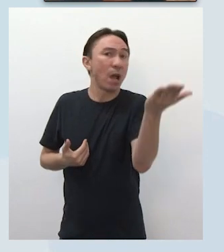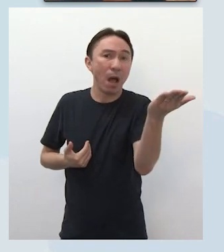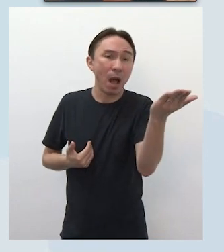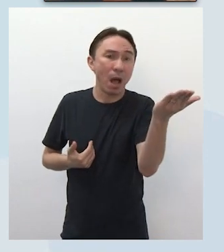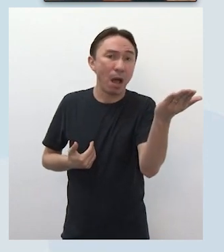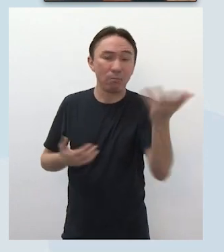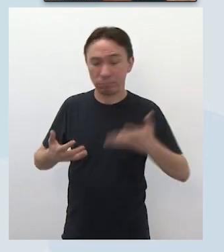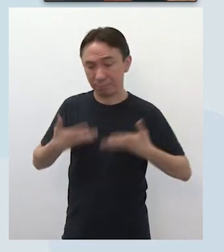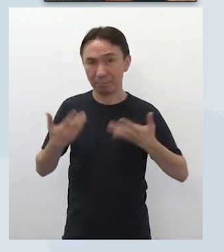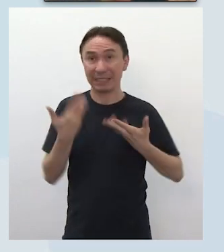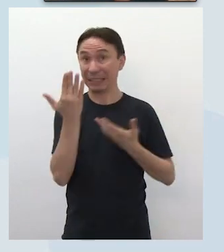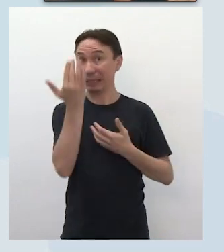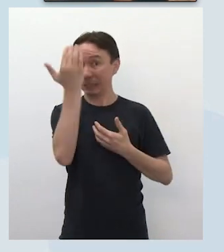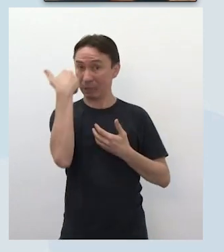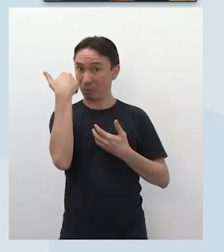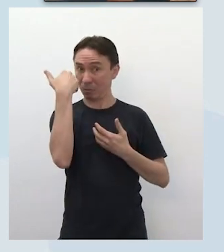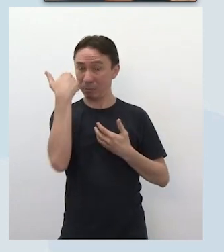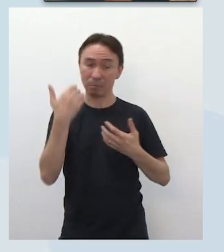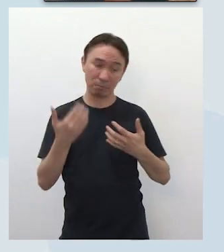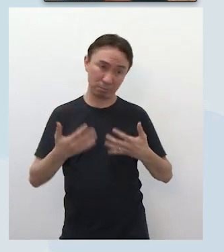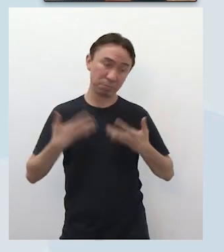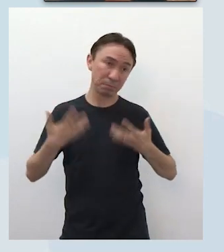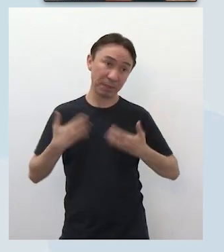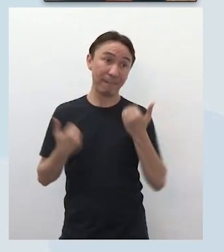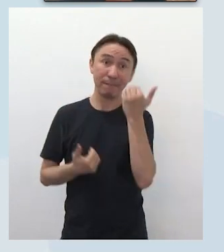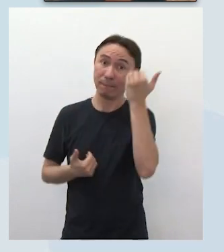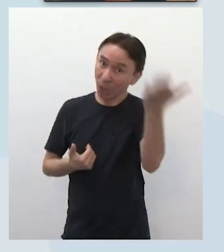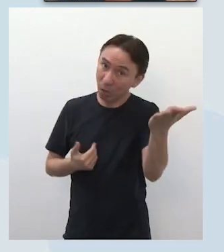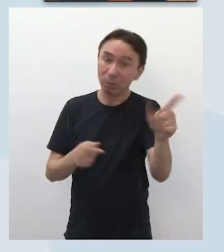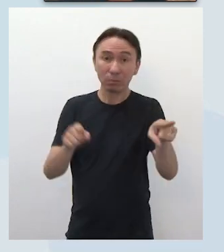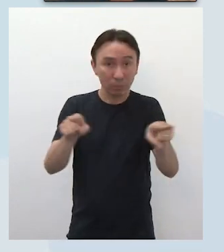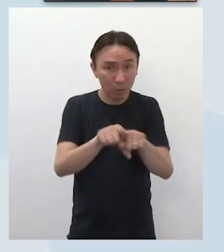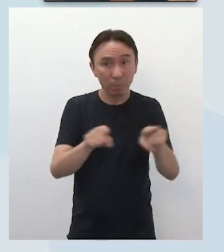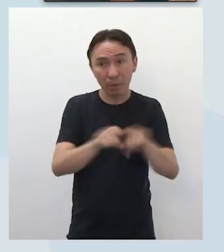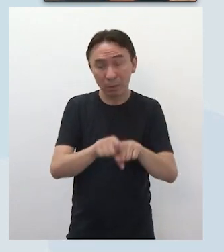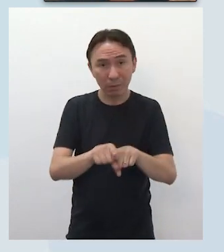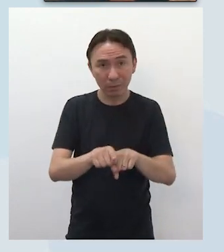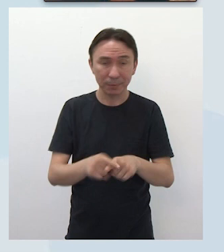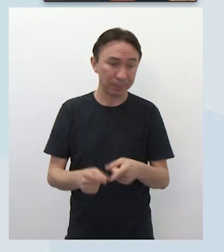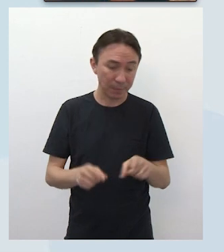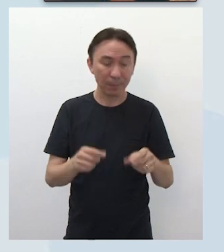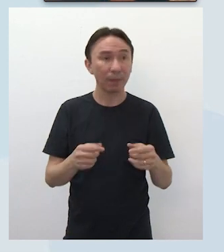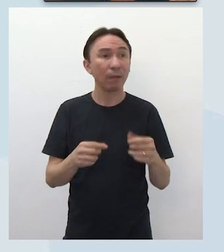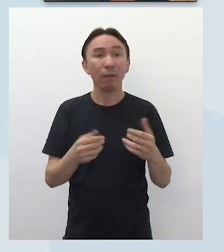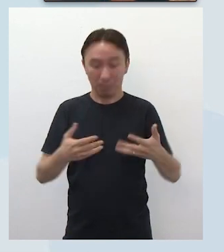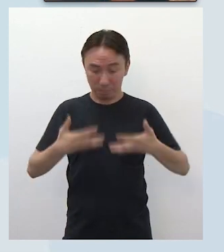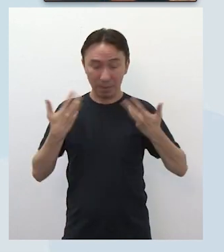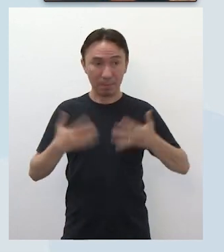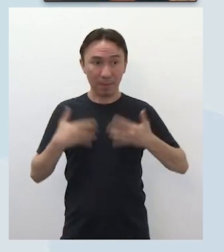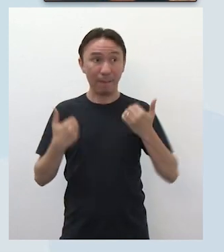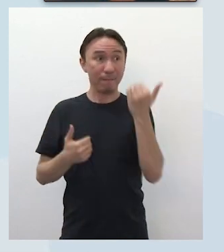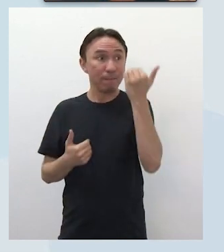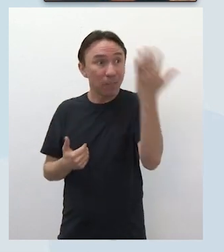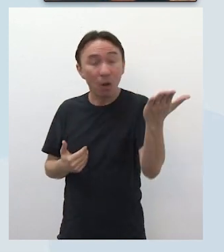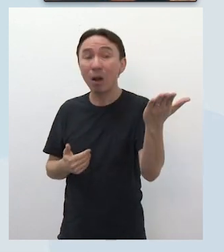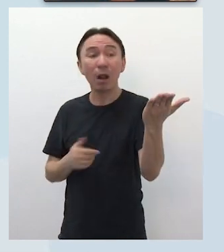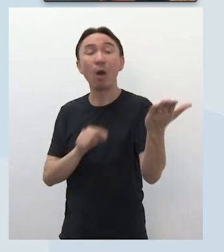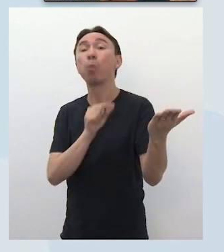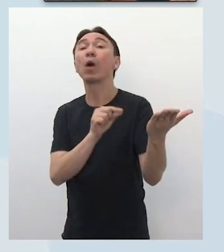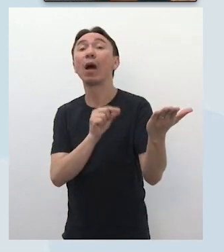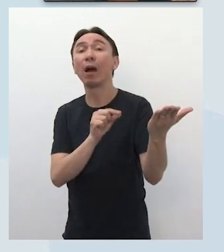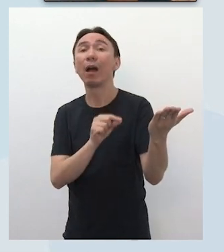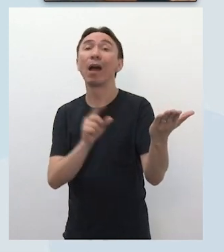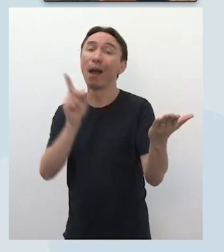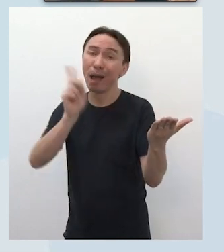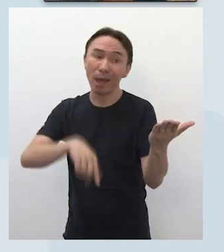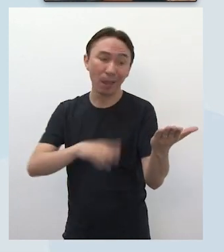externamente a nós. E quando a gente pensa em elogio, é algo que vem de fora. É algo que vem de fora, então,